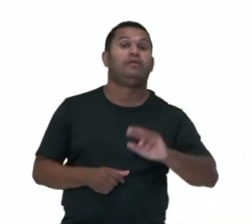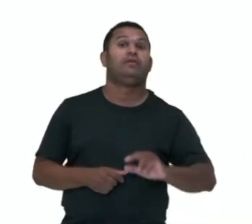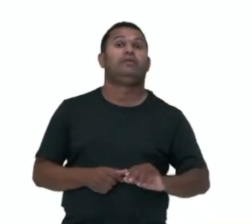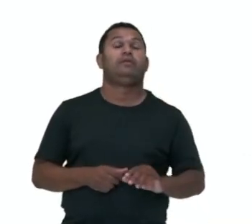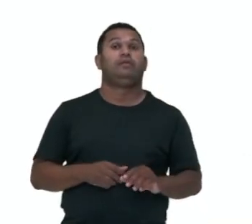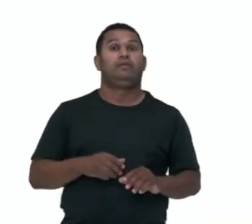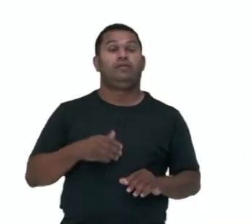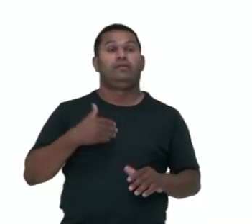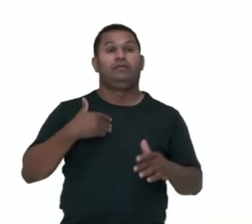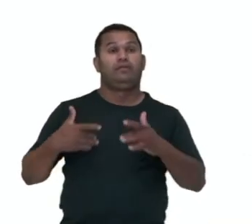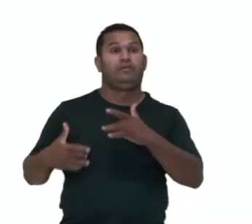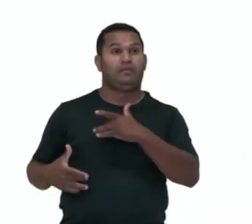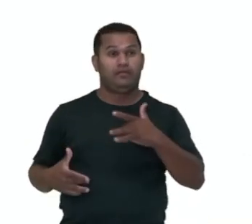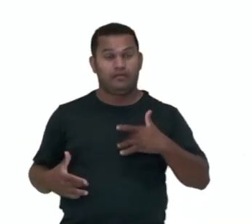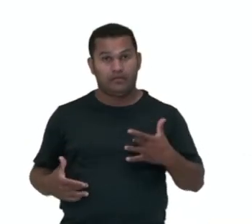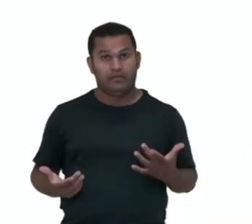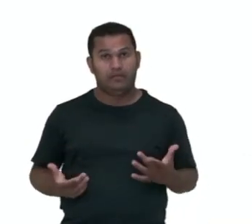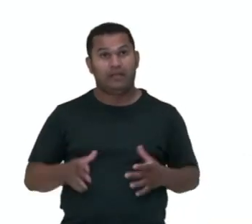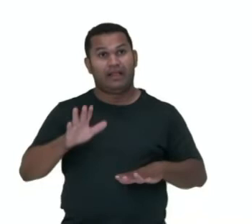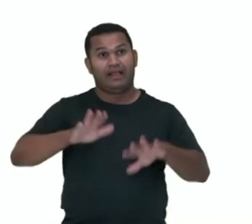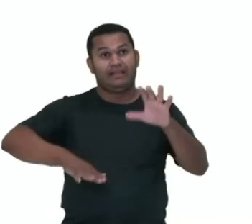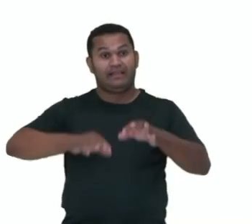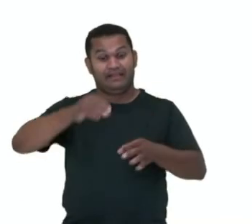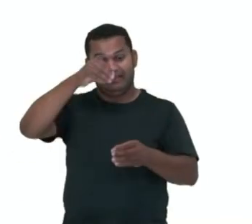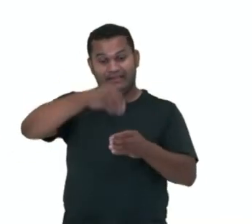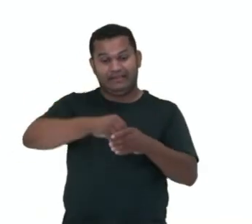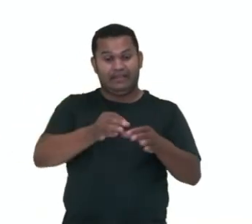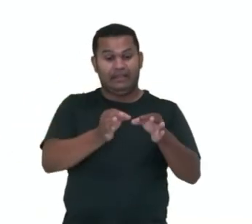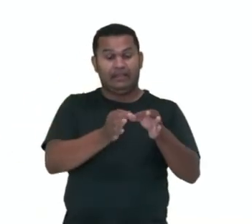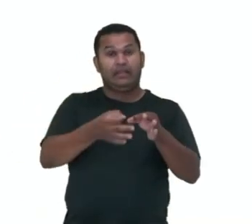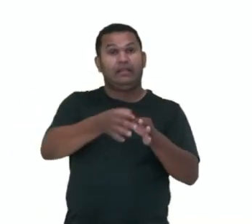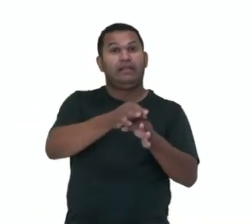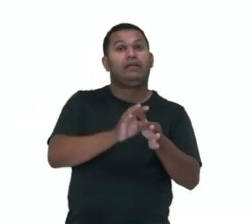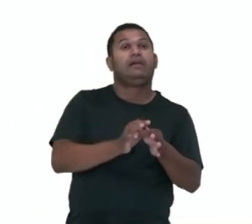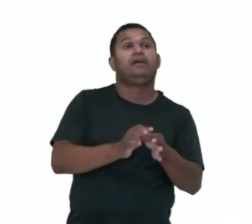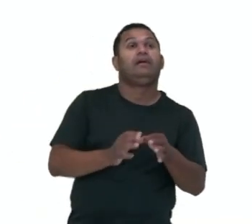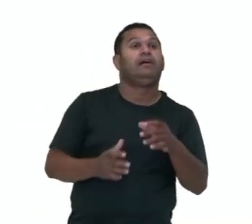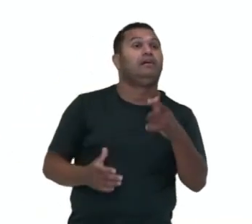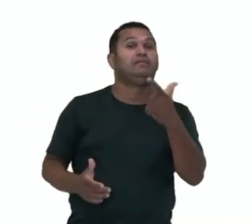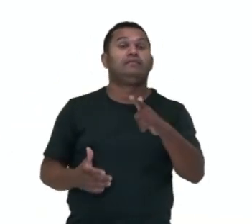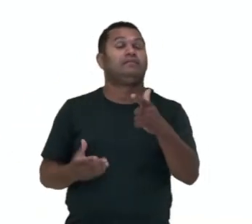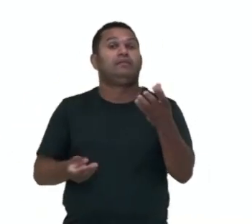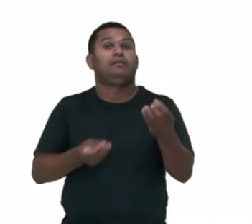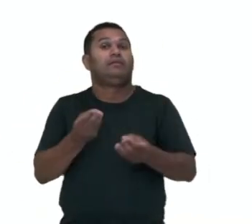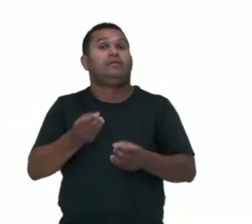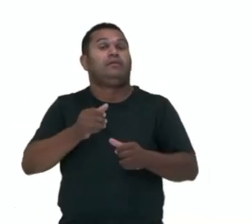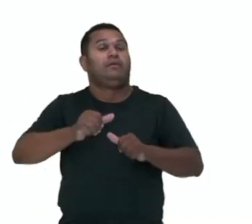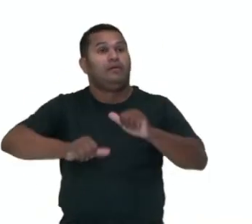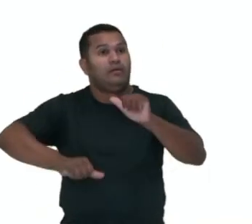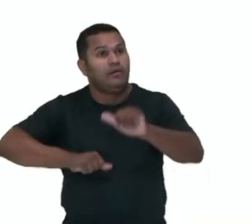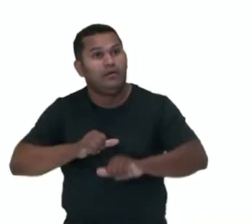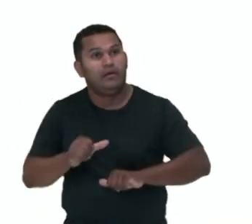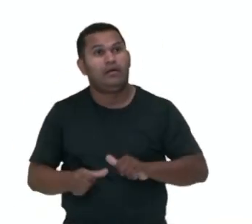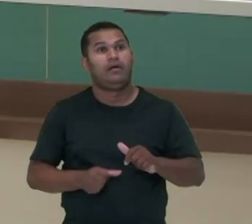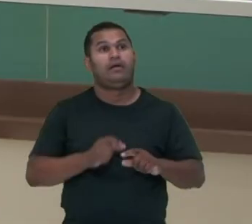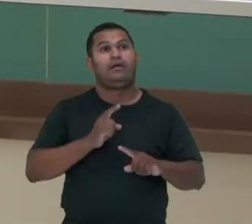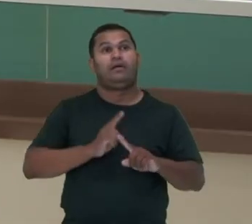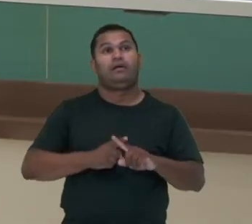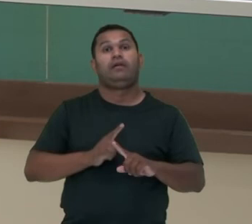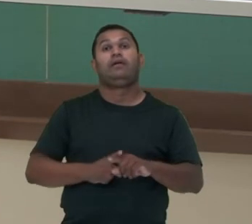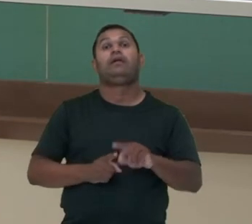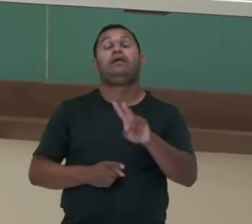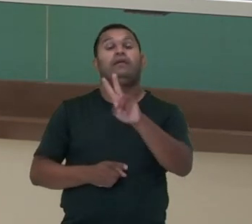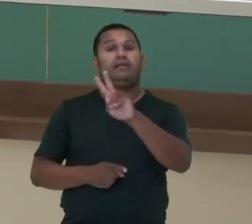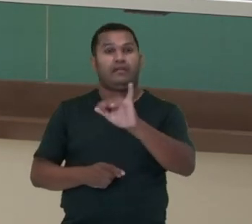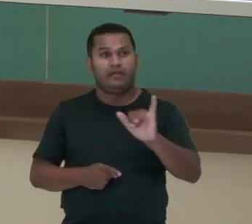assim descontrolada de células e irregular, tá? E que vai acontecendo até um ponto,